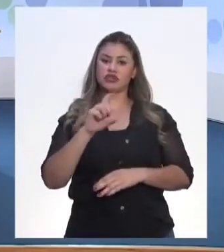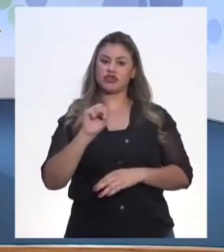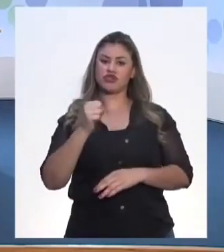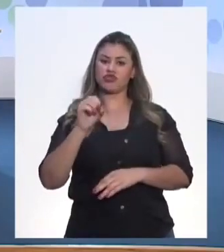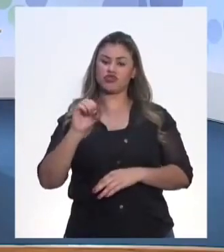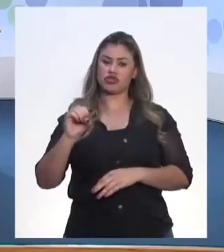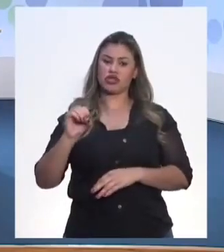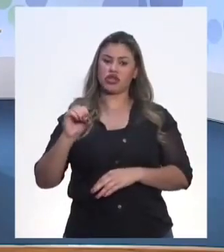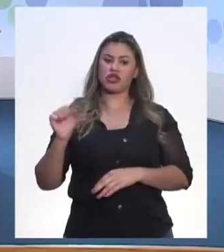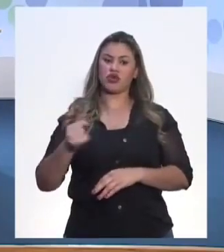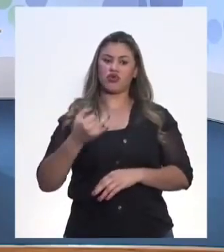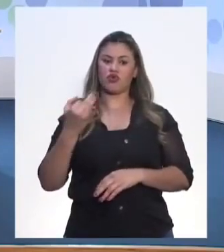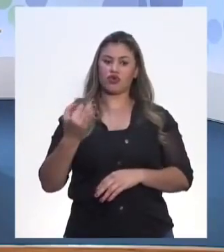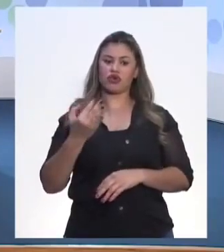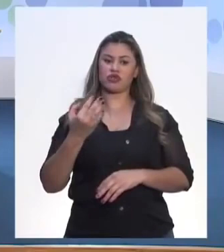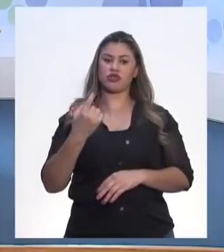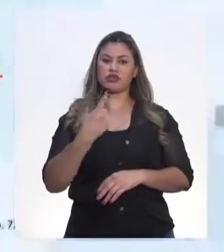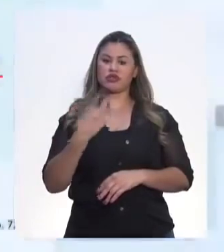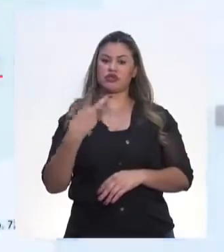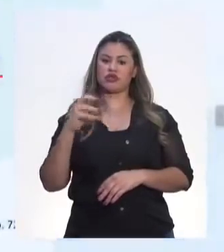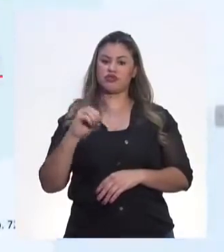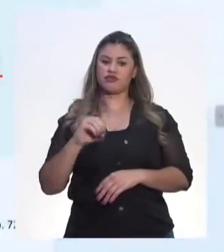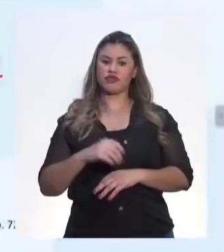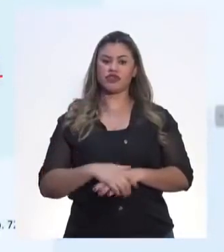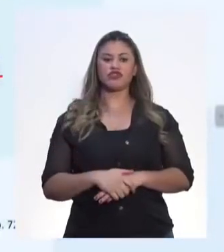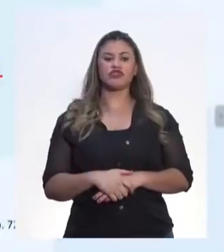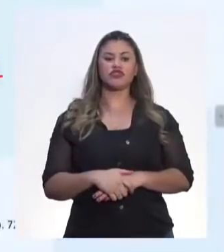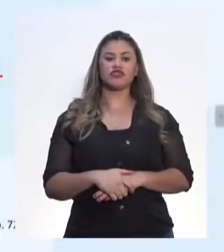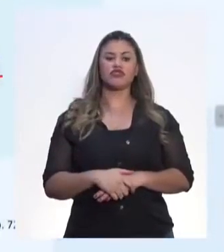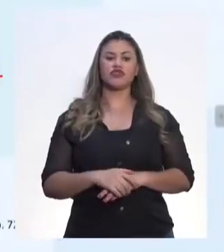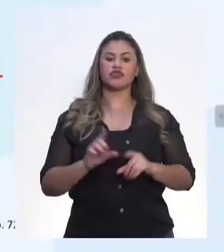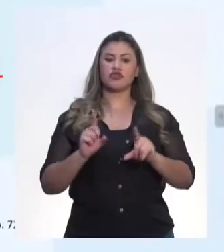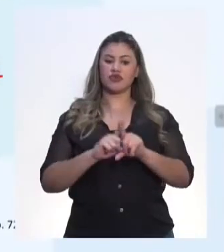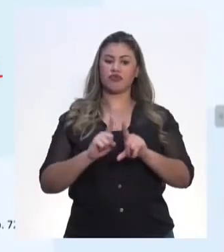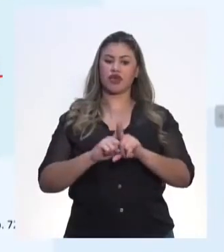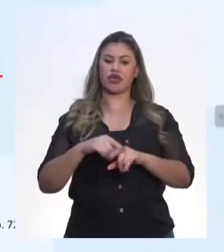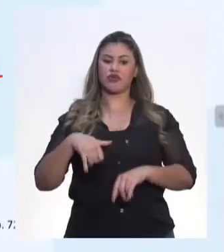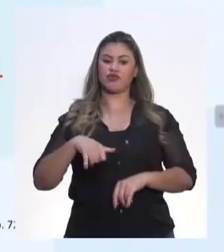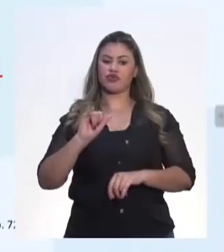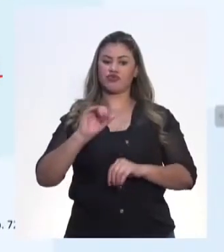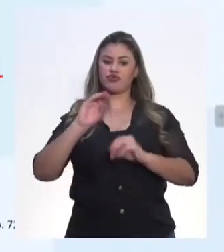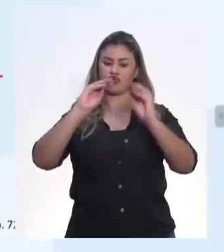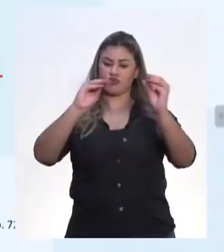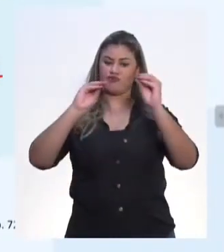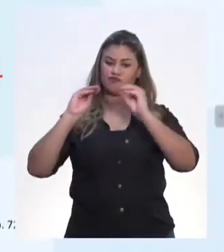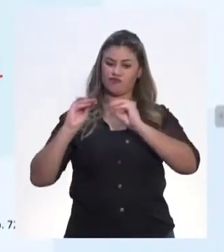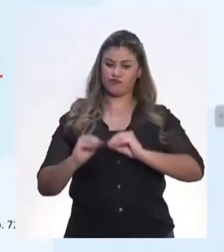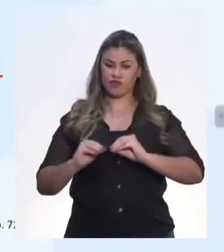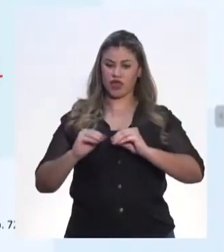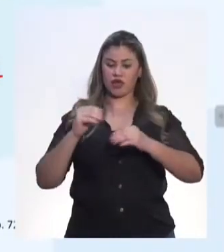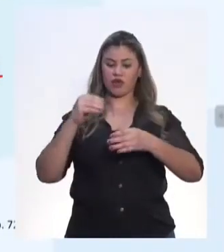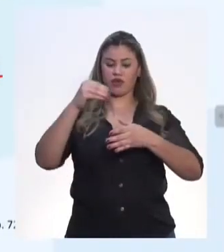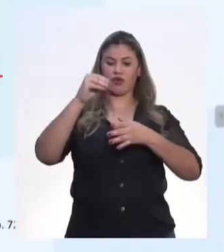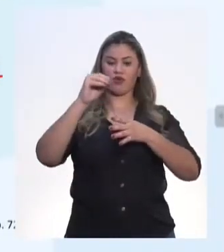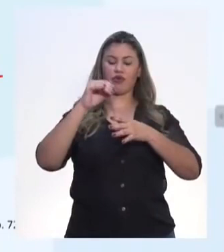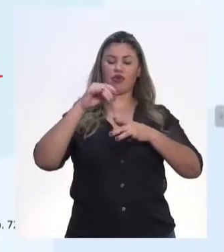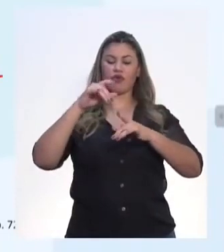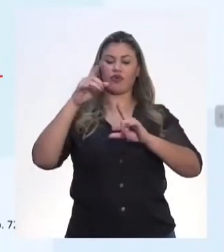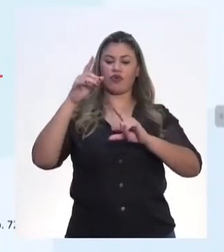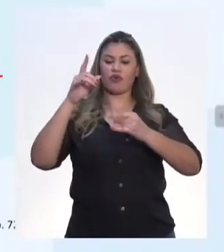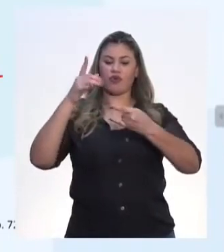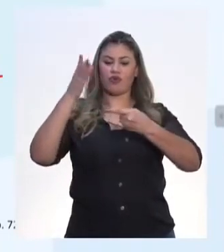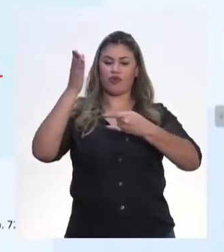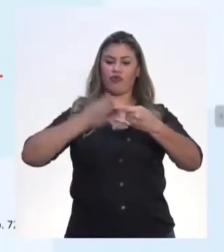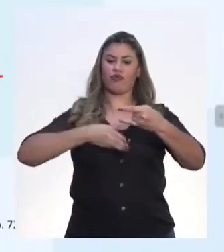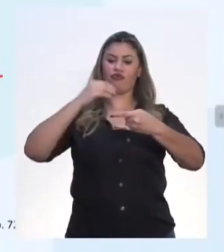caso ali, 120 graus aqui. Poderia transportar o Y aqui para dentro, ó. Então, no caso, ele